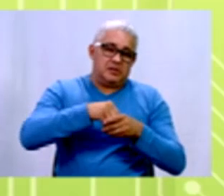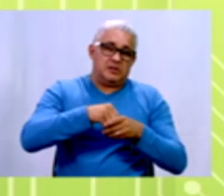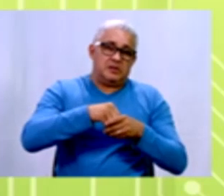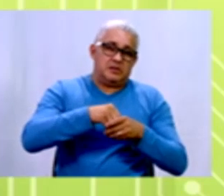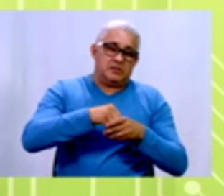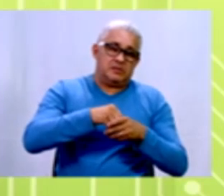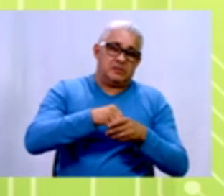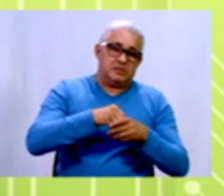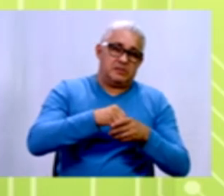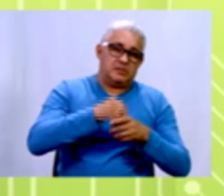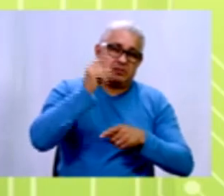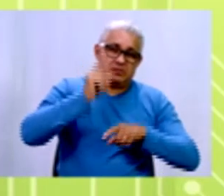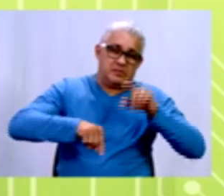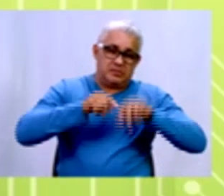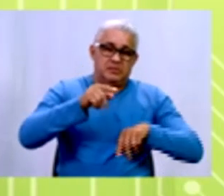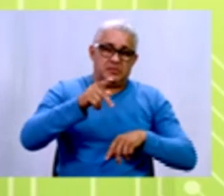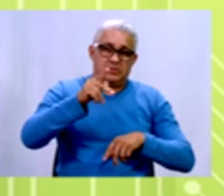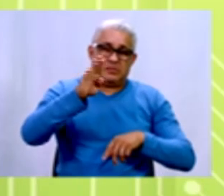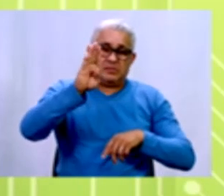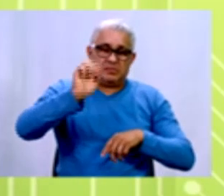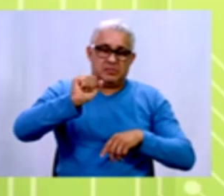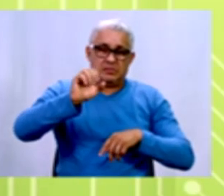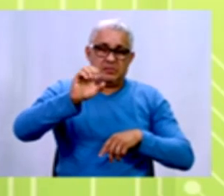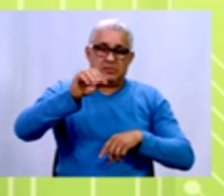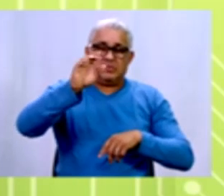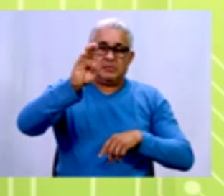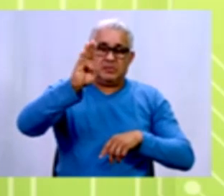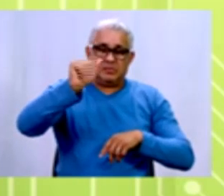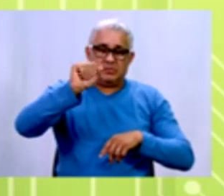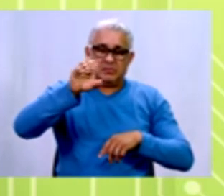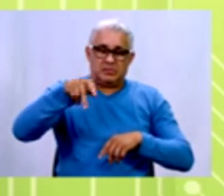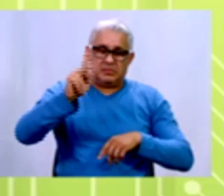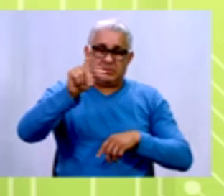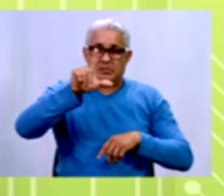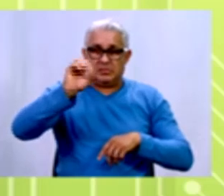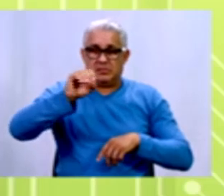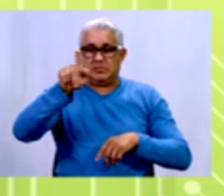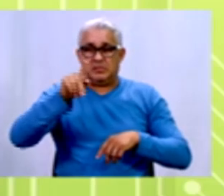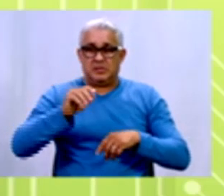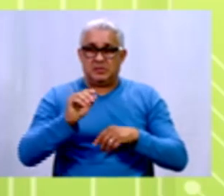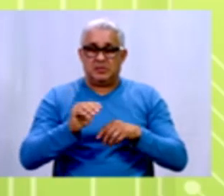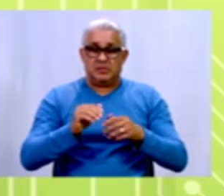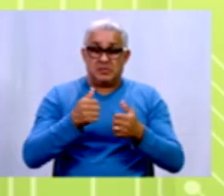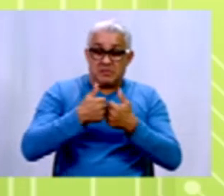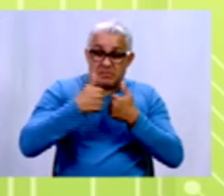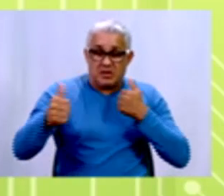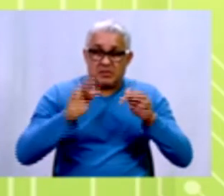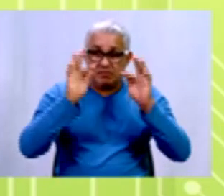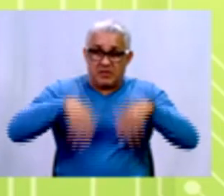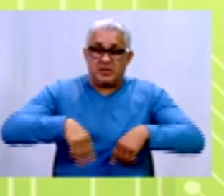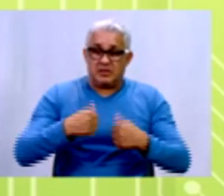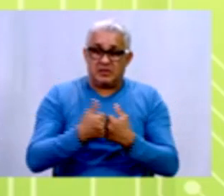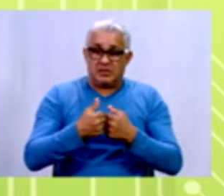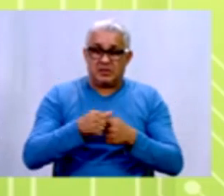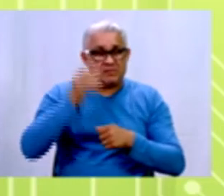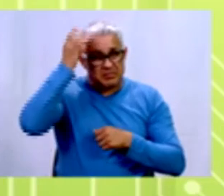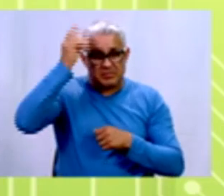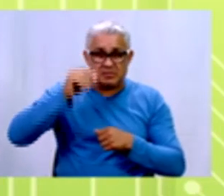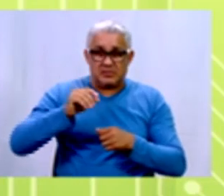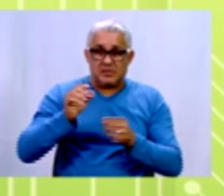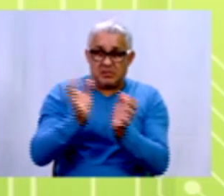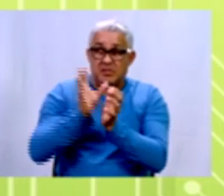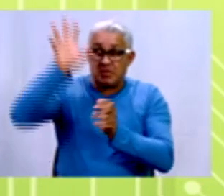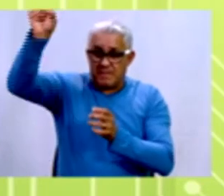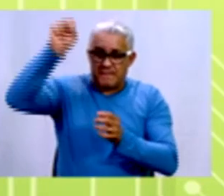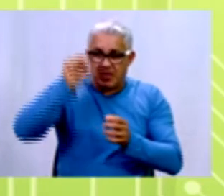Backlog. Então, quando está chegando próximo do fim do sprint, é fácil para o time pegar essa caixinha de cima e trazer para dentro do